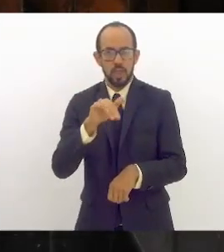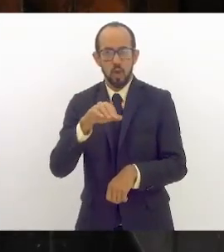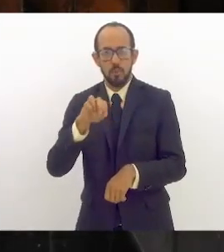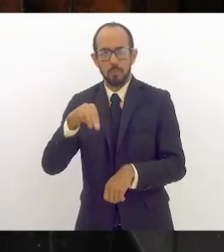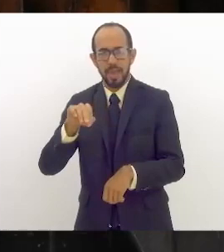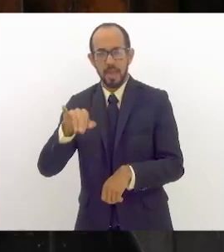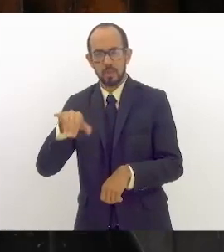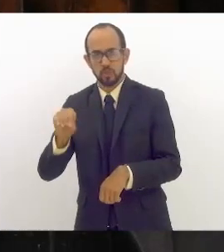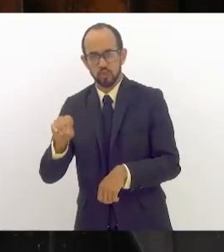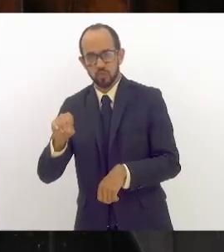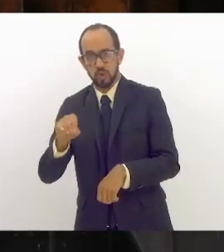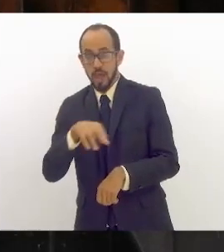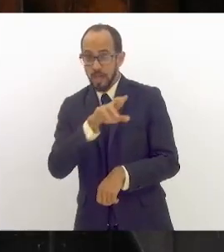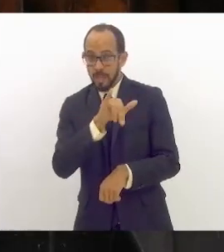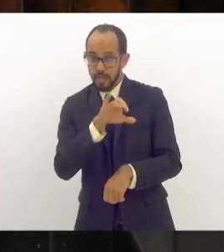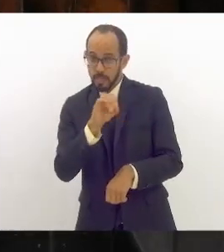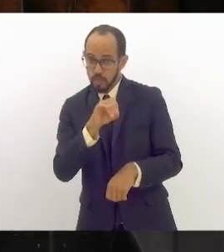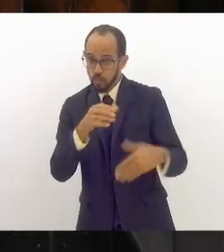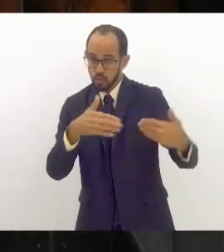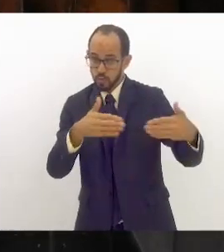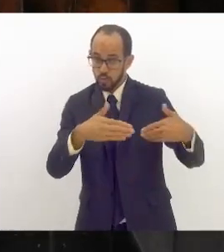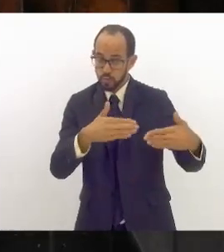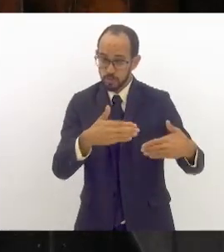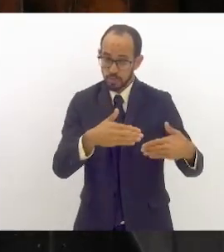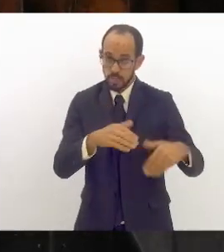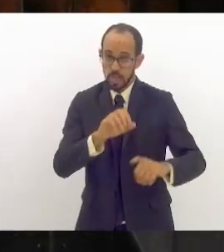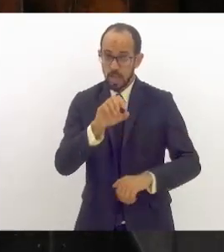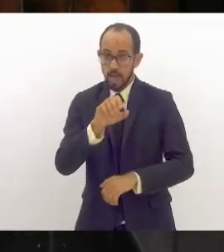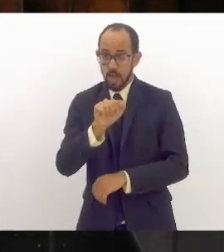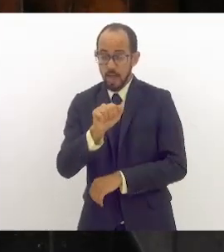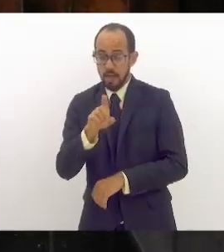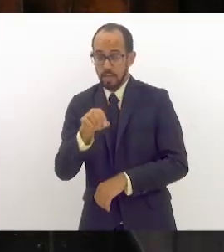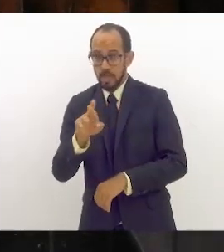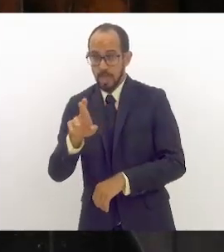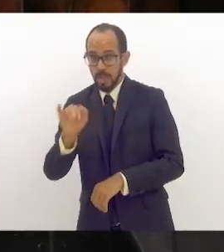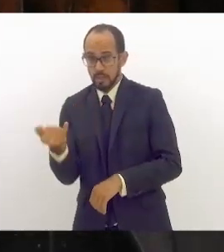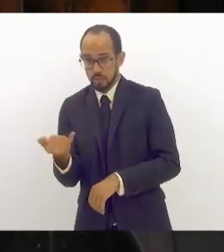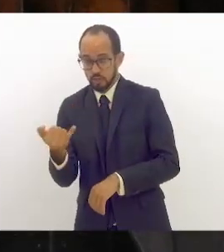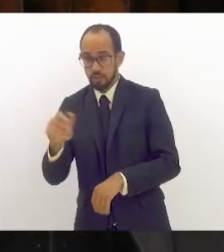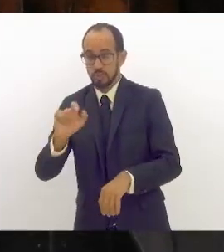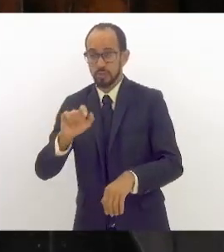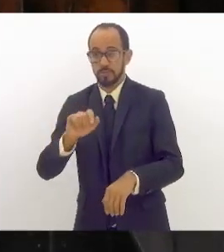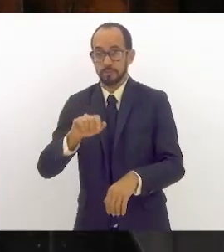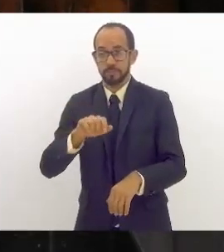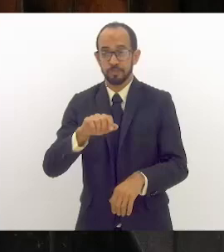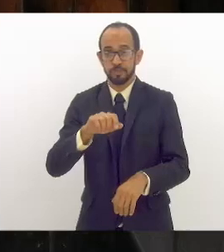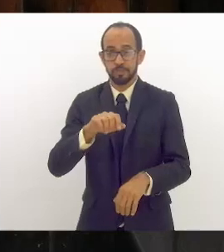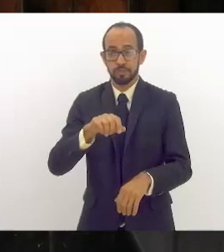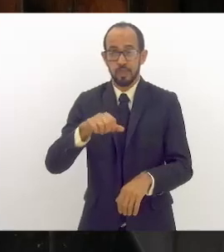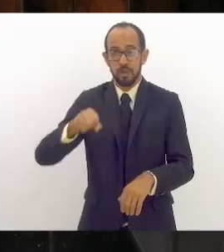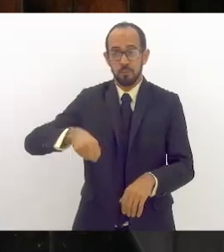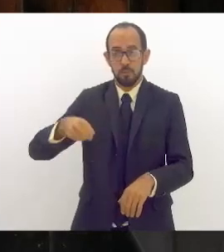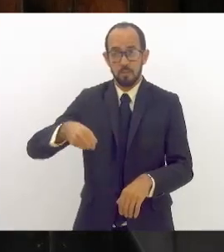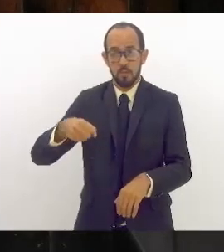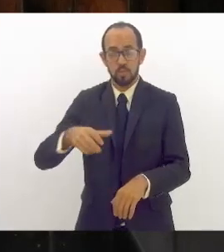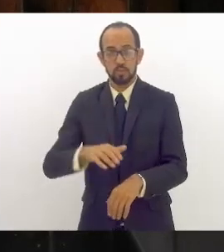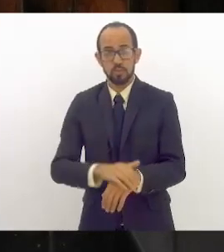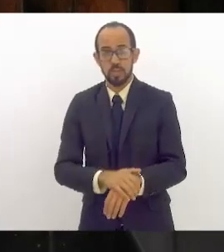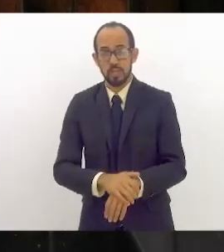a indústria com a derj com a bolsa